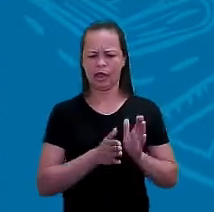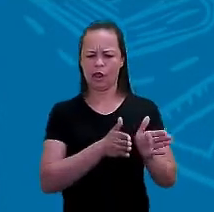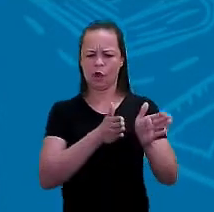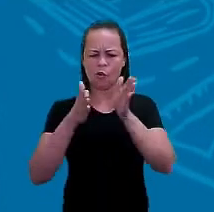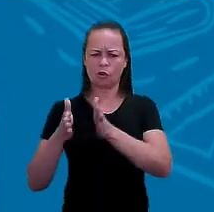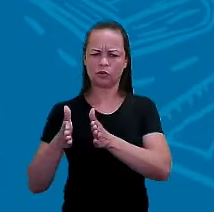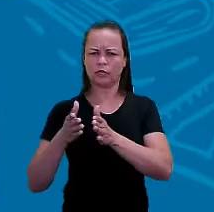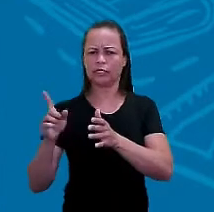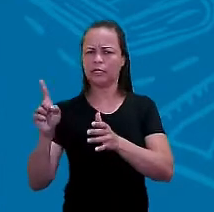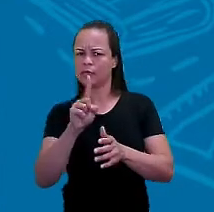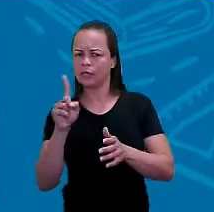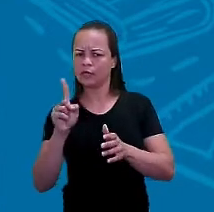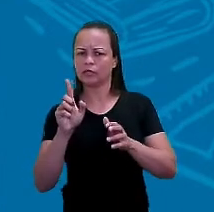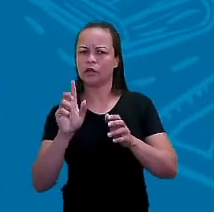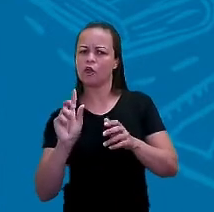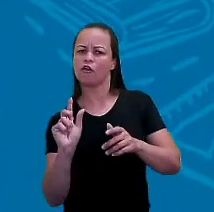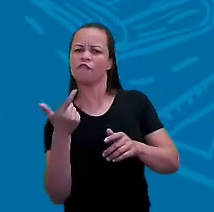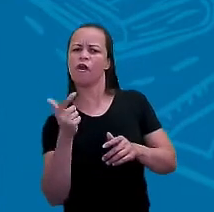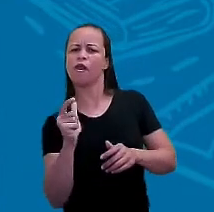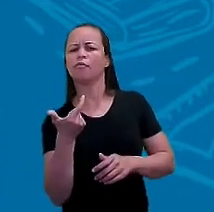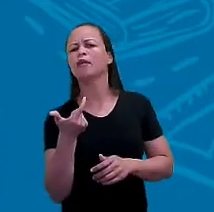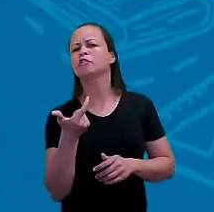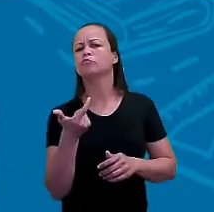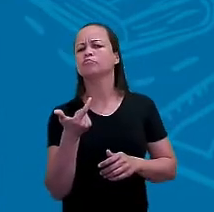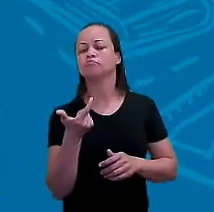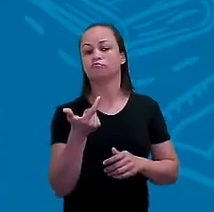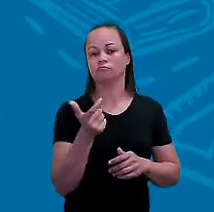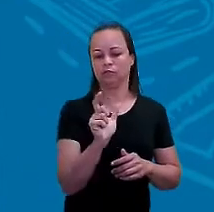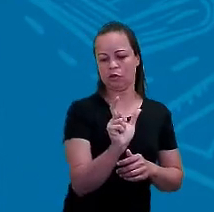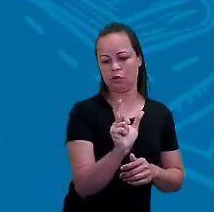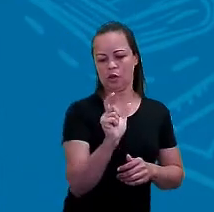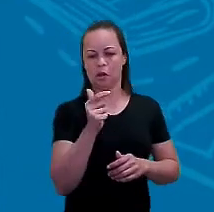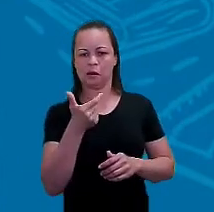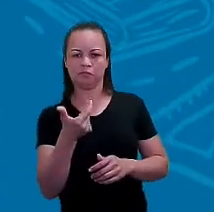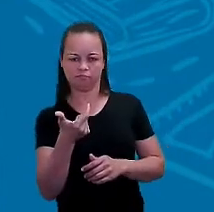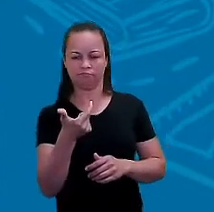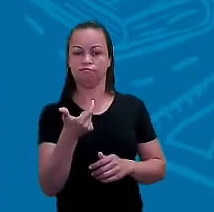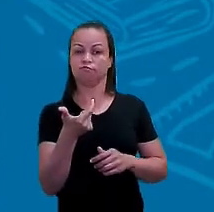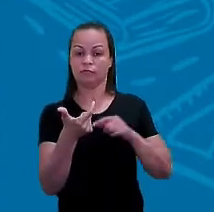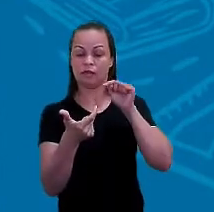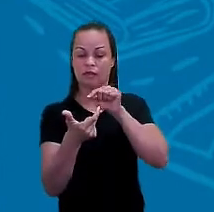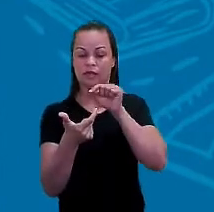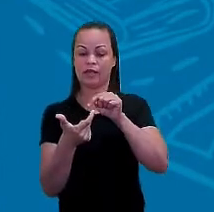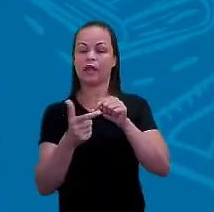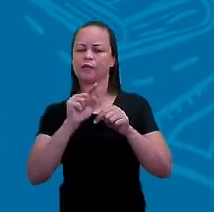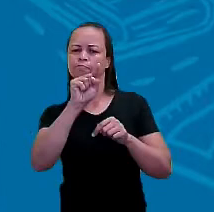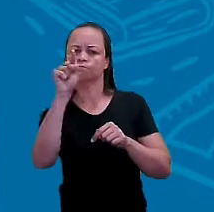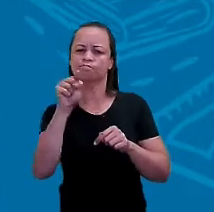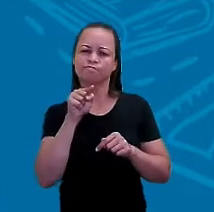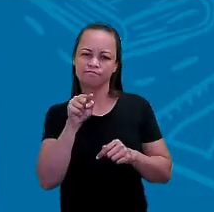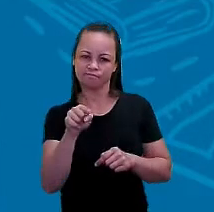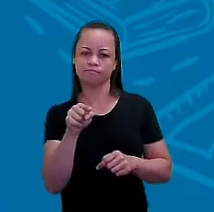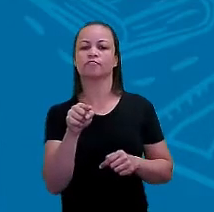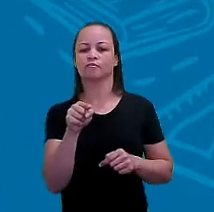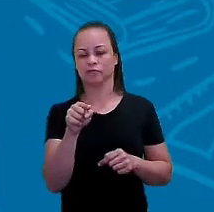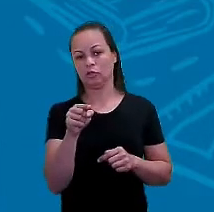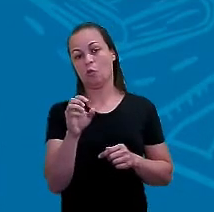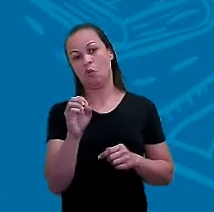é. Ele está invertido. Essa inversão eu chamo de forma interrogativa ou